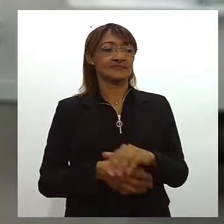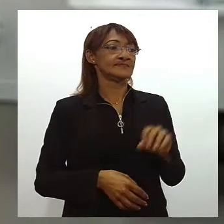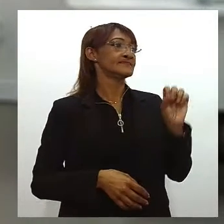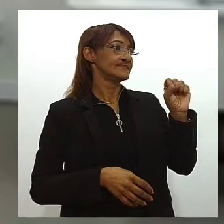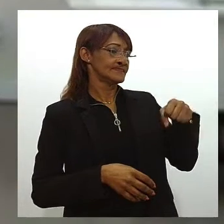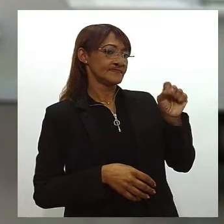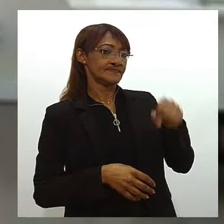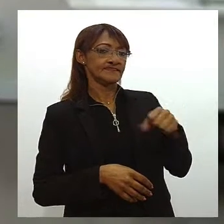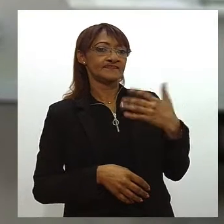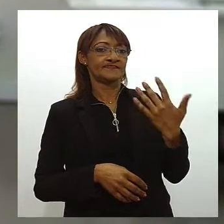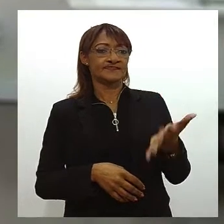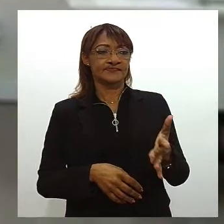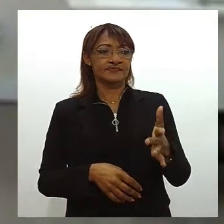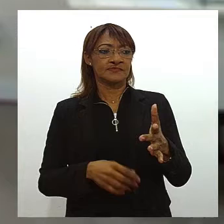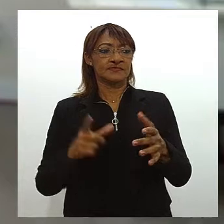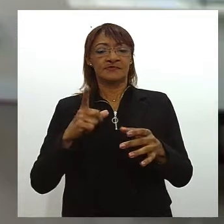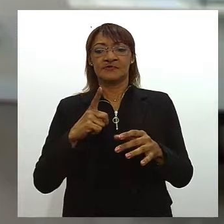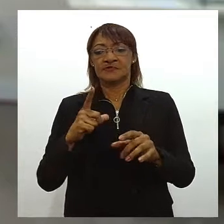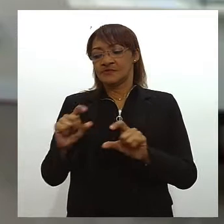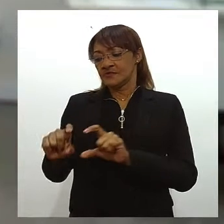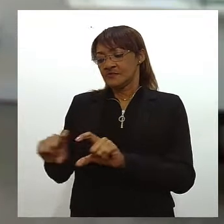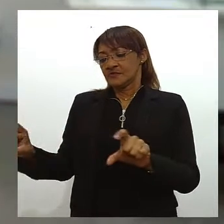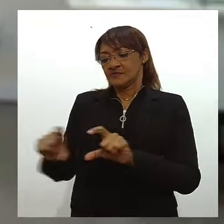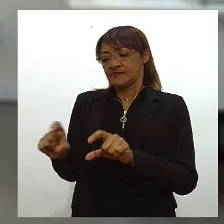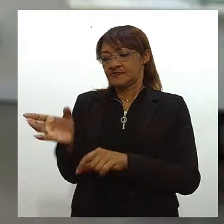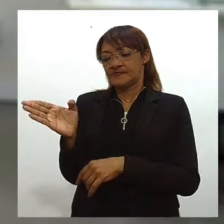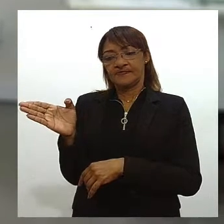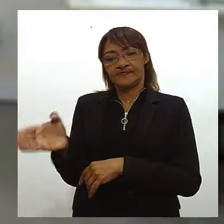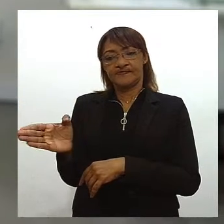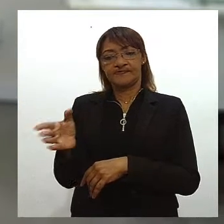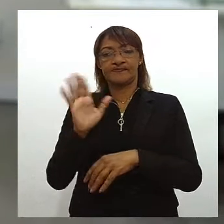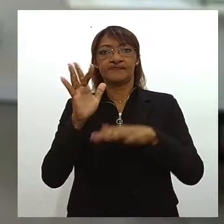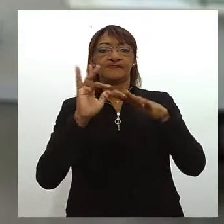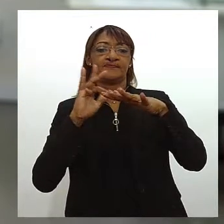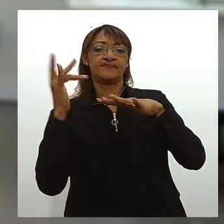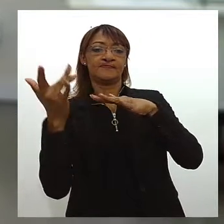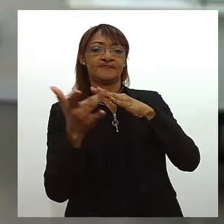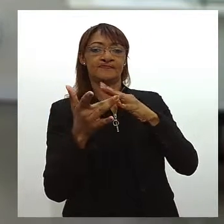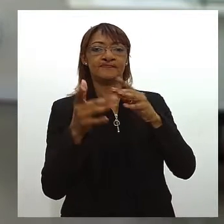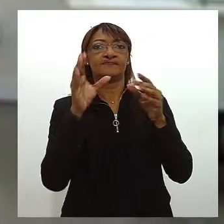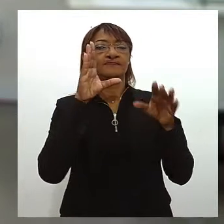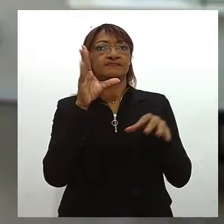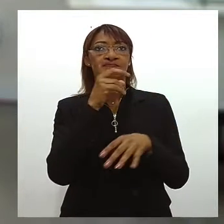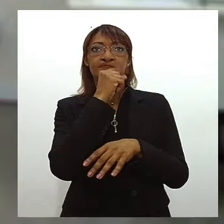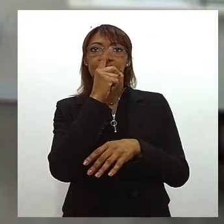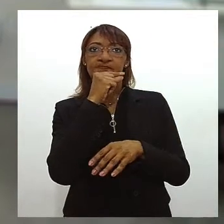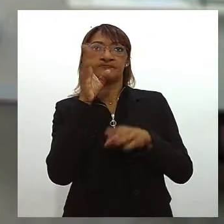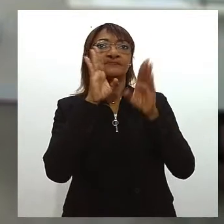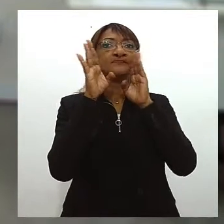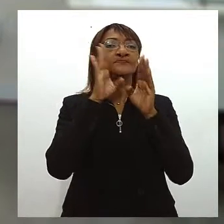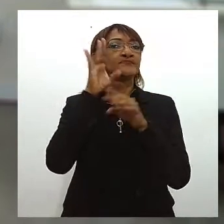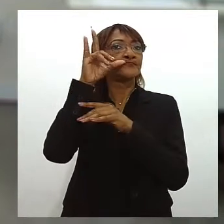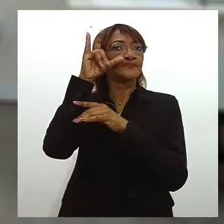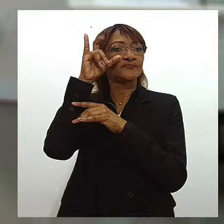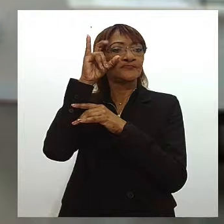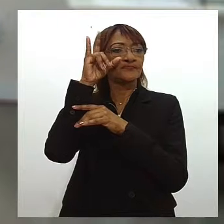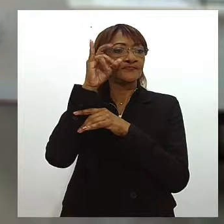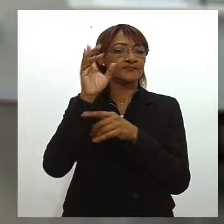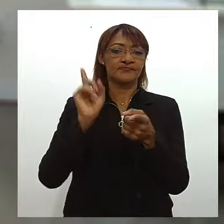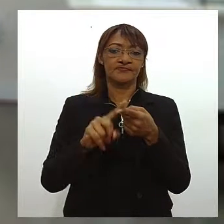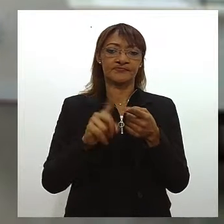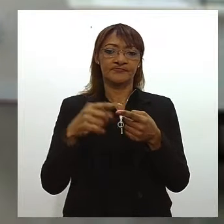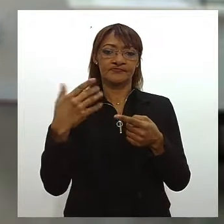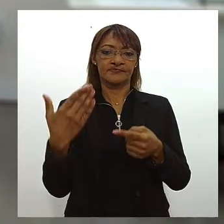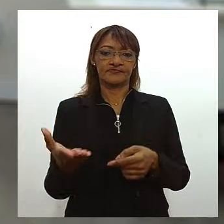site, al.se.leg.br, as nossas redes sociais, no Twitter, no Instagram e no Facebook, e também